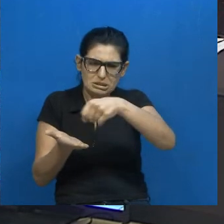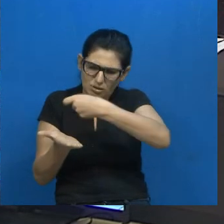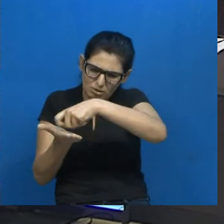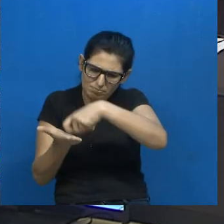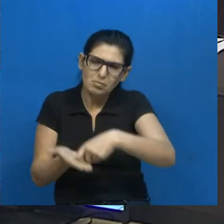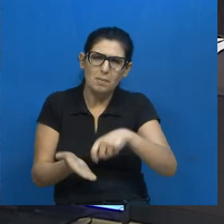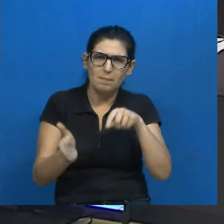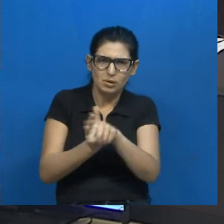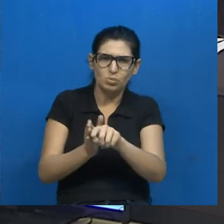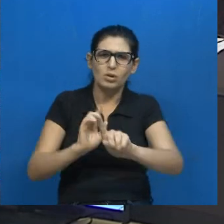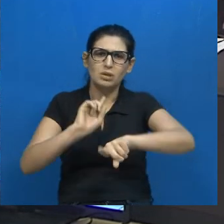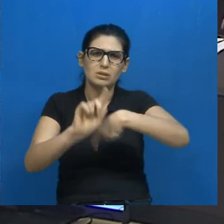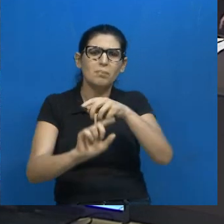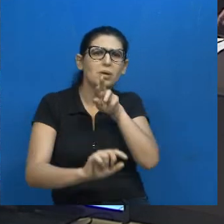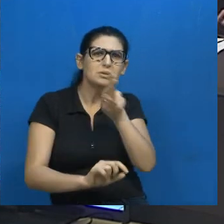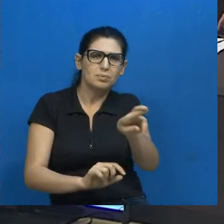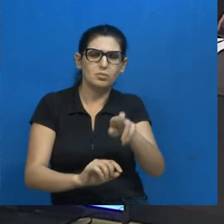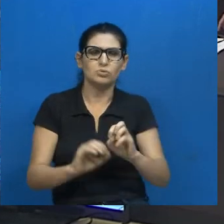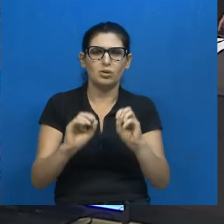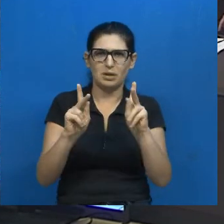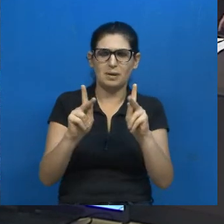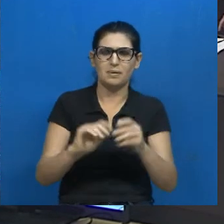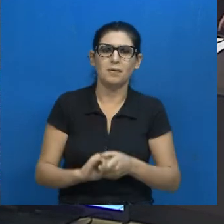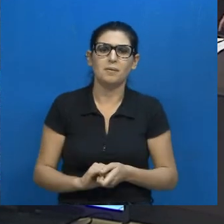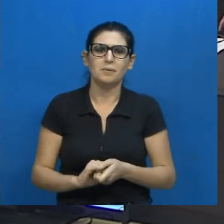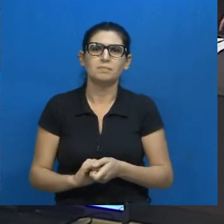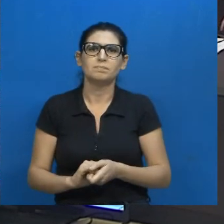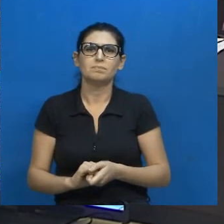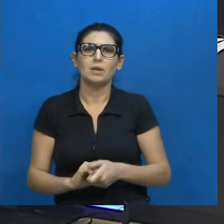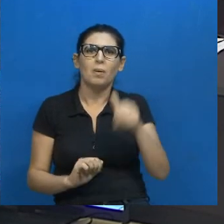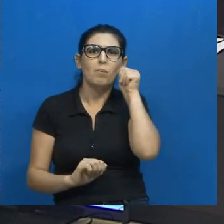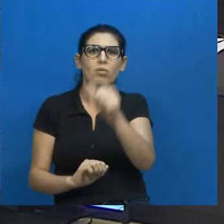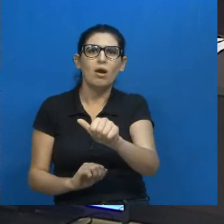e a gente passa para o senhor depois. Próximo inscrito, Gorete.